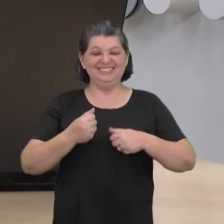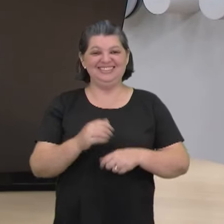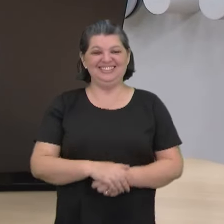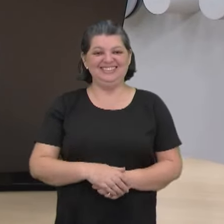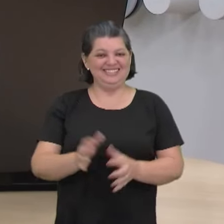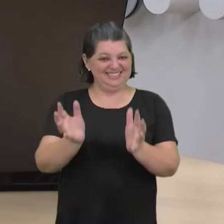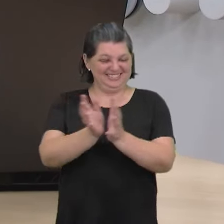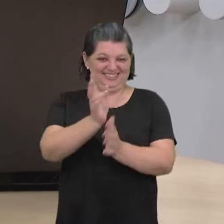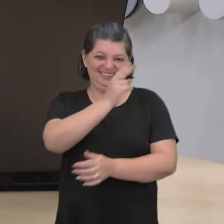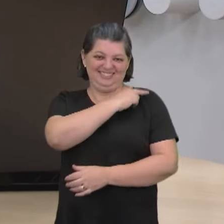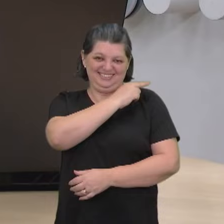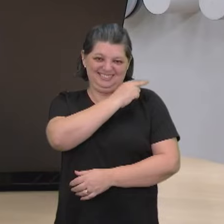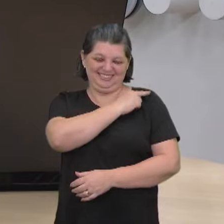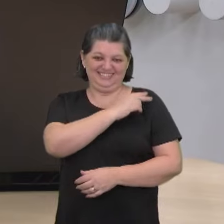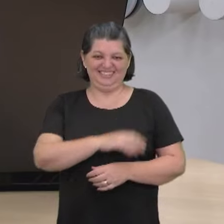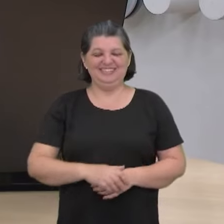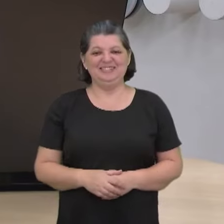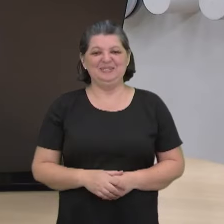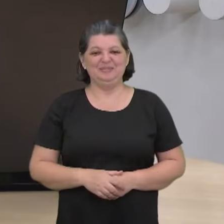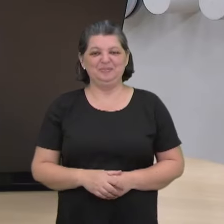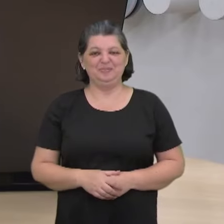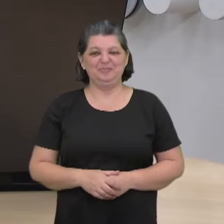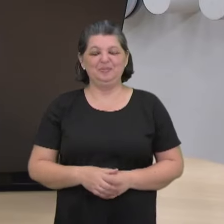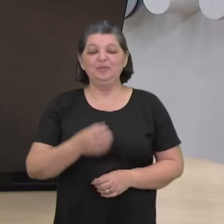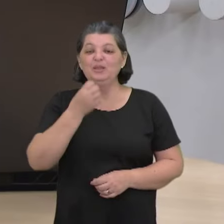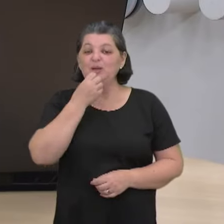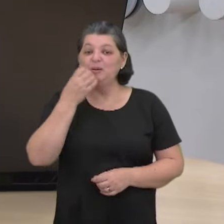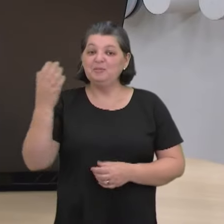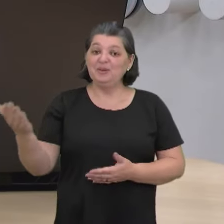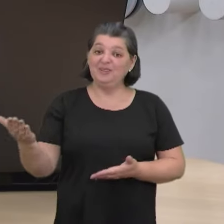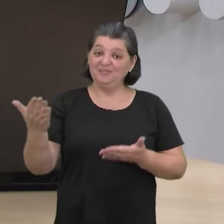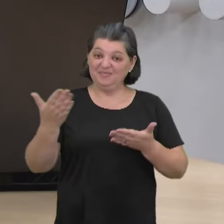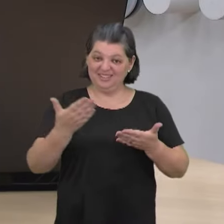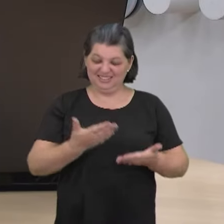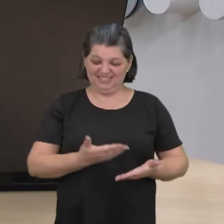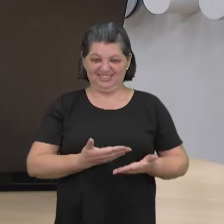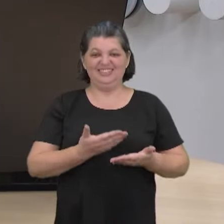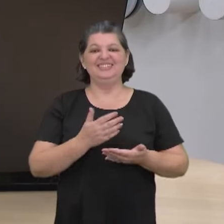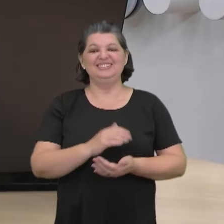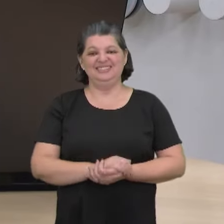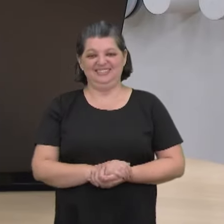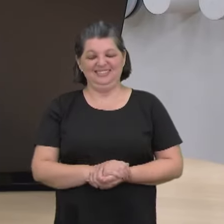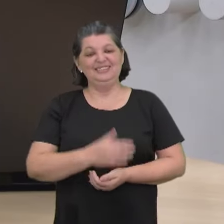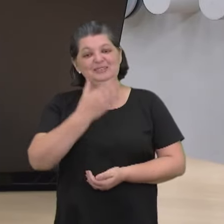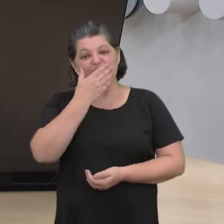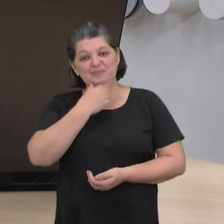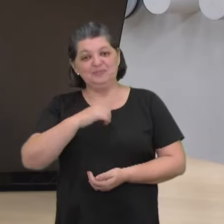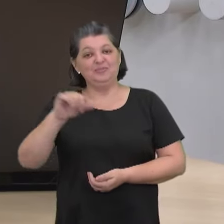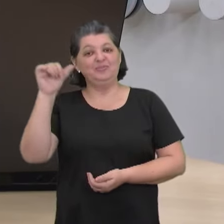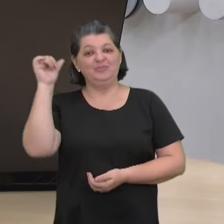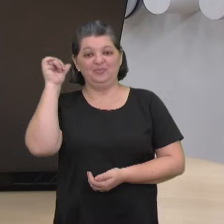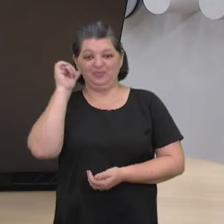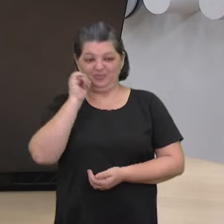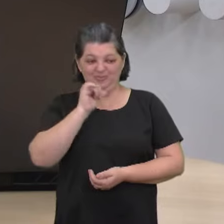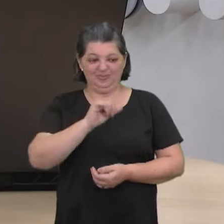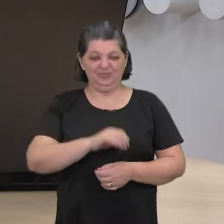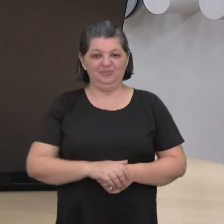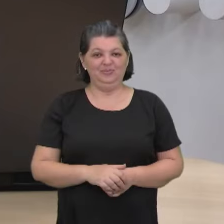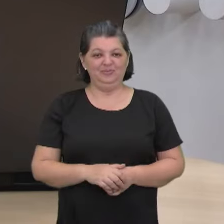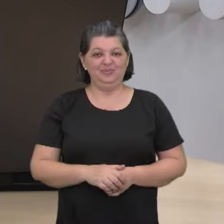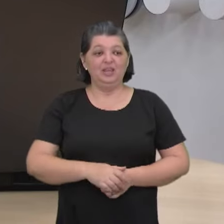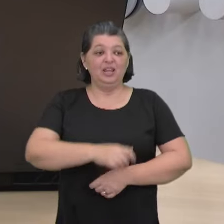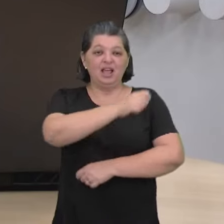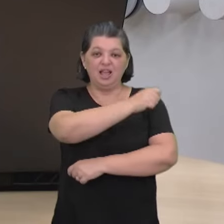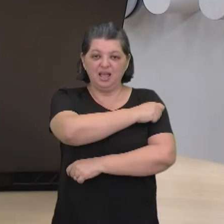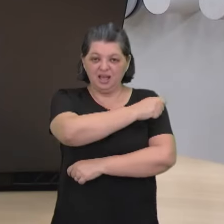série do ensino médio. Sejam muito, muito bem-vindas, muito bem-vindos as